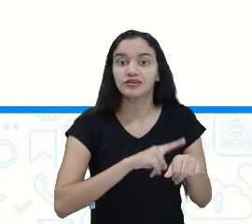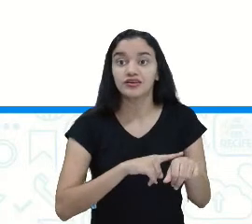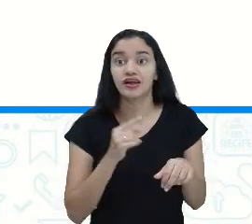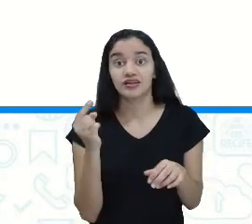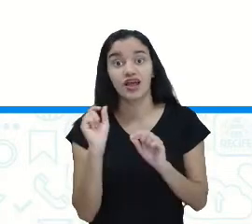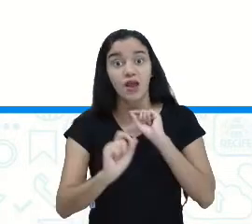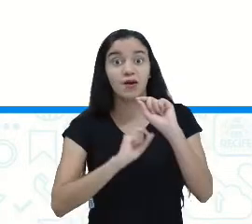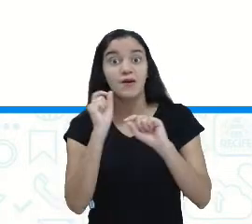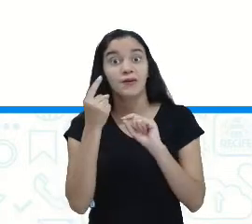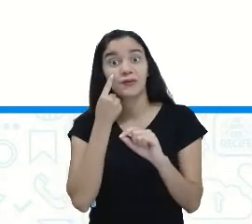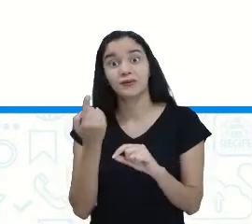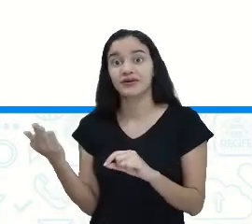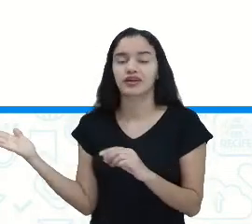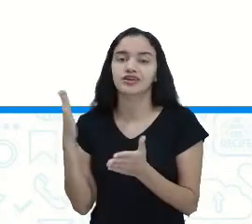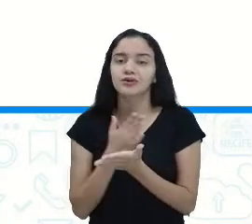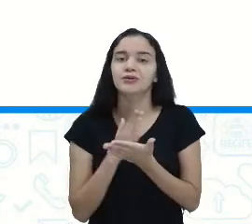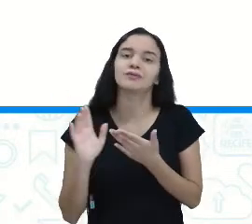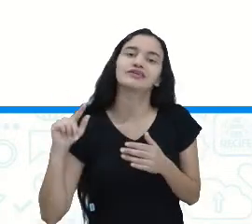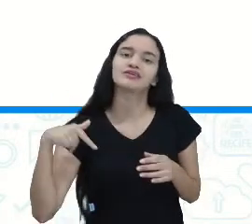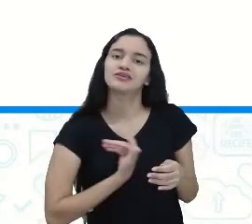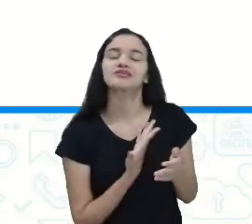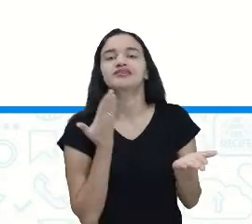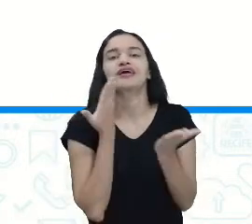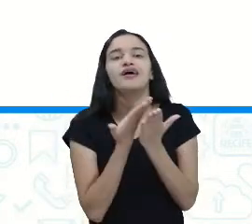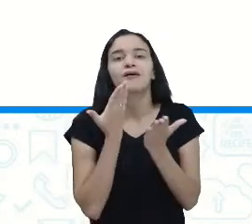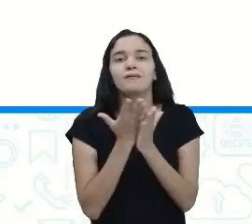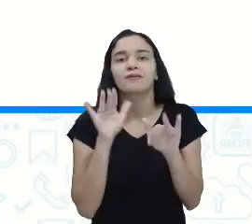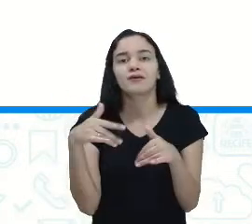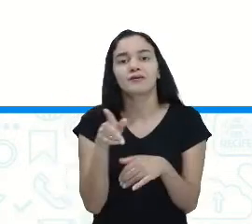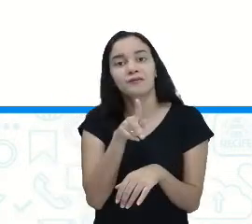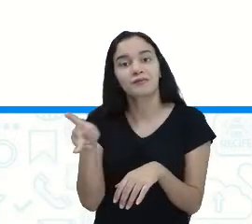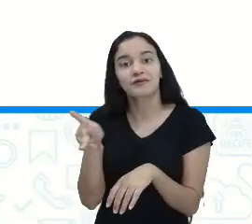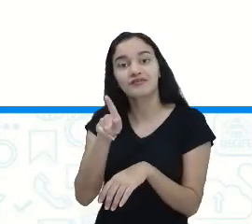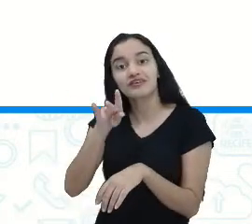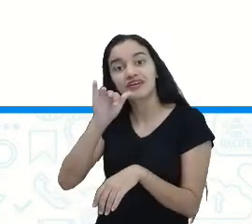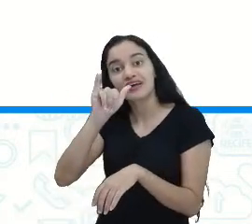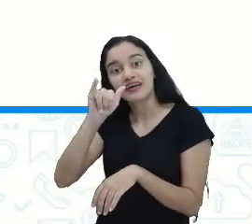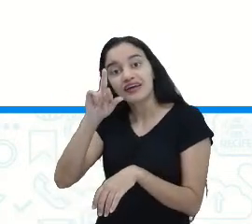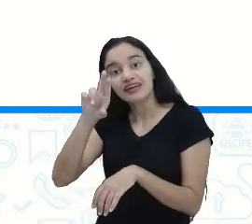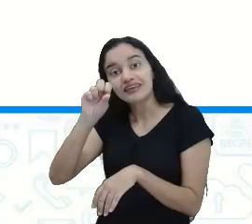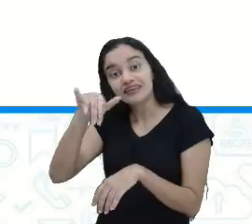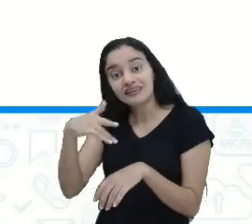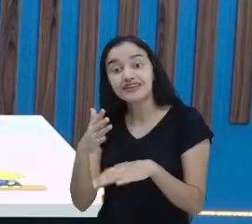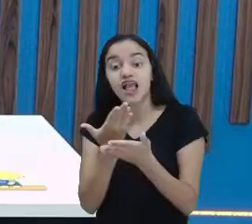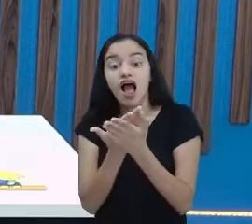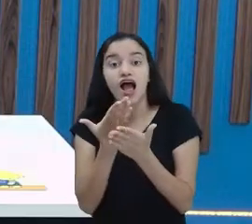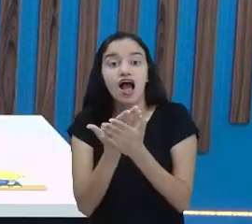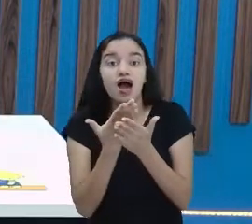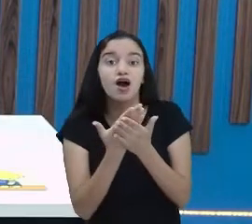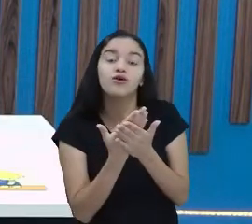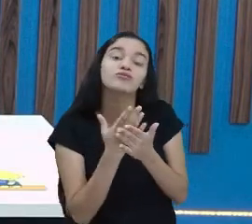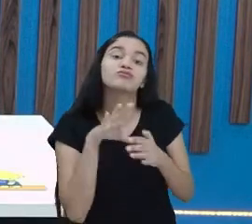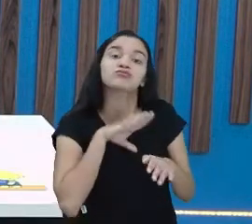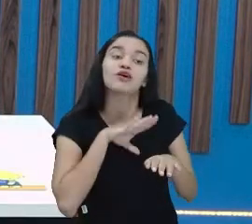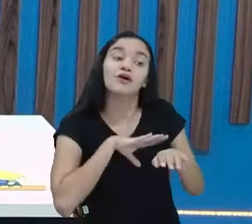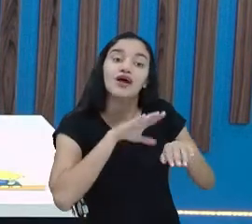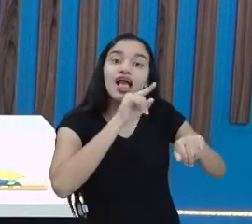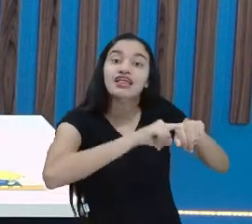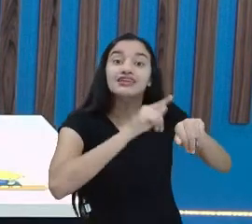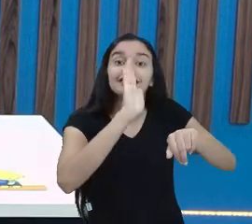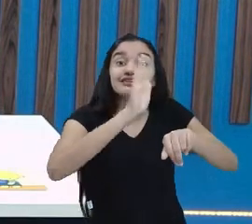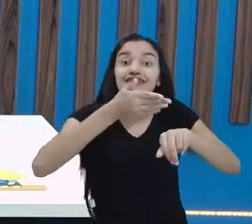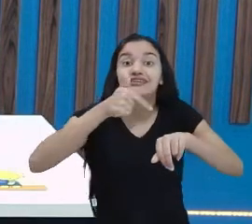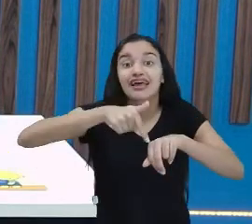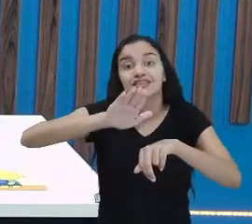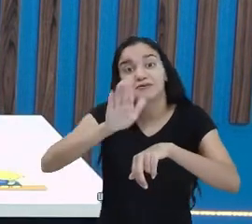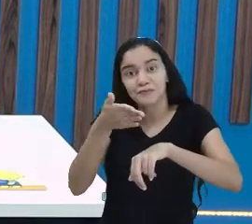marcando justamente a hora que começa a nossa aula, tá? Com a professora Iris, 7h30. E fica fácil. Para você fazer a